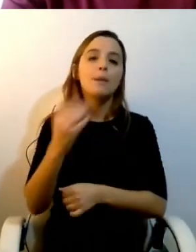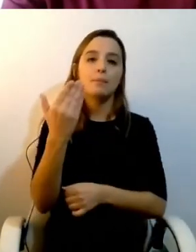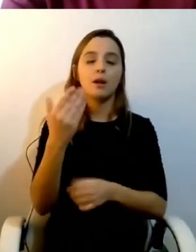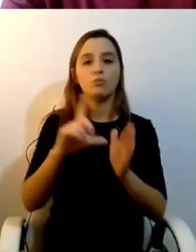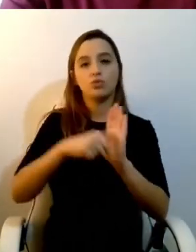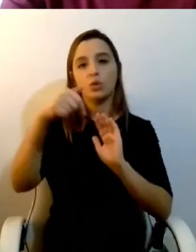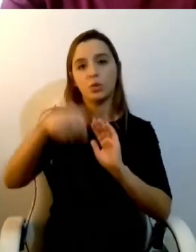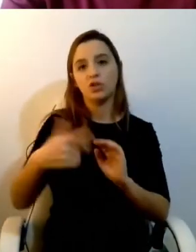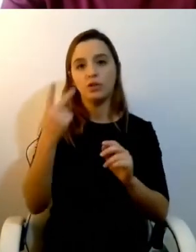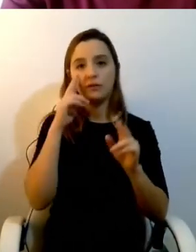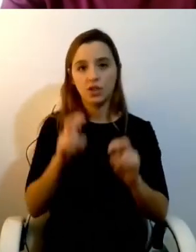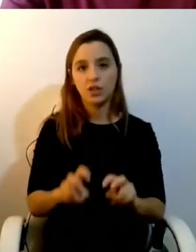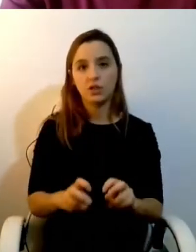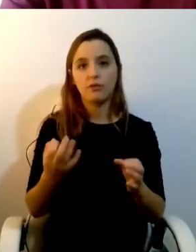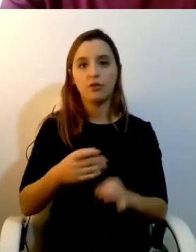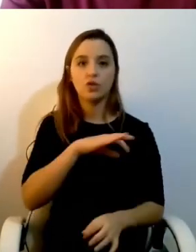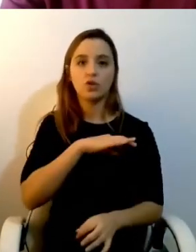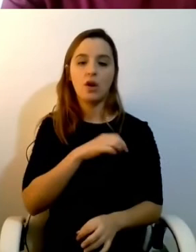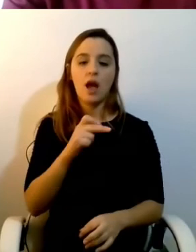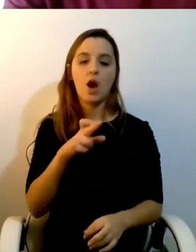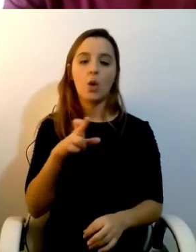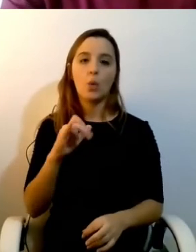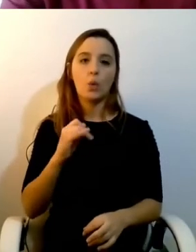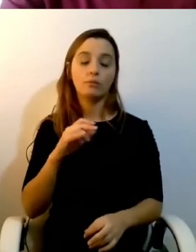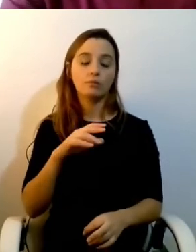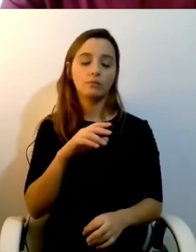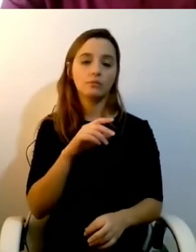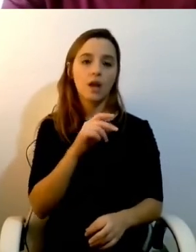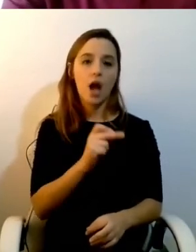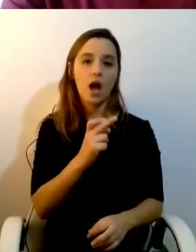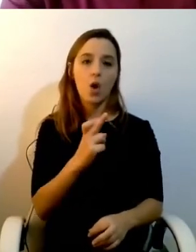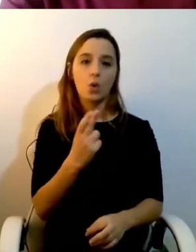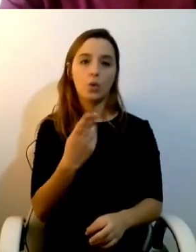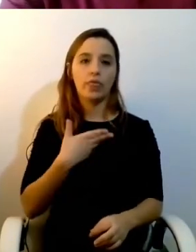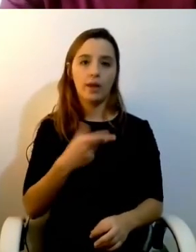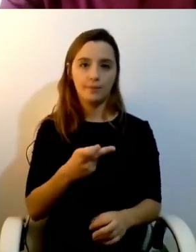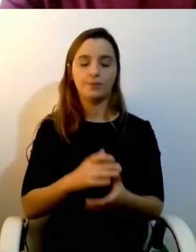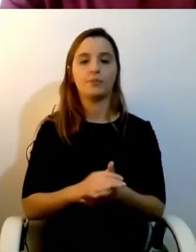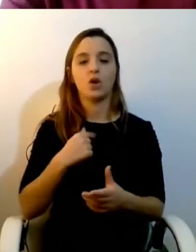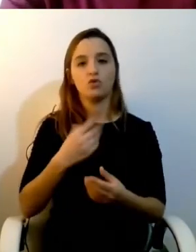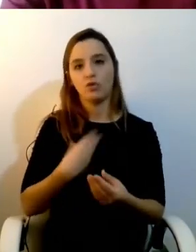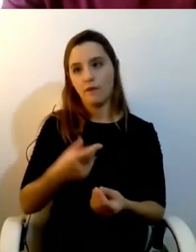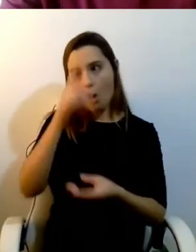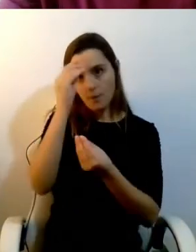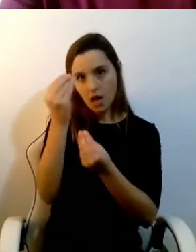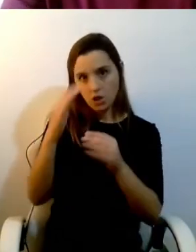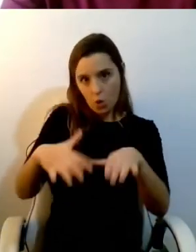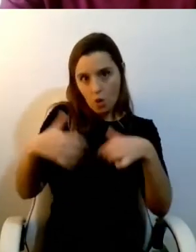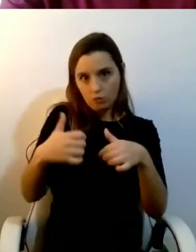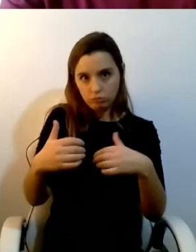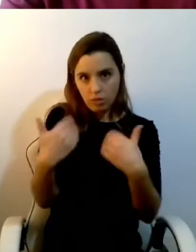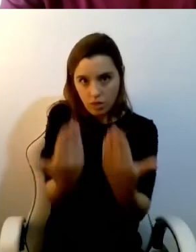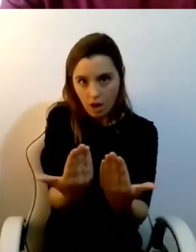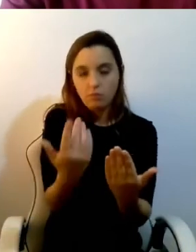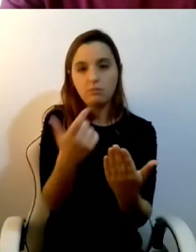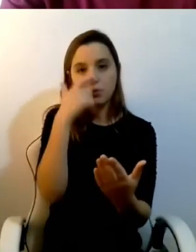de investigação, que foi o Sr. Arruda. Gostaria de lhe dedicar este colóquio pela